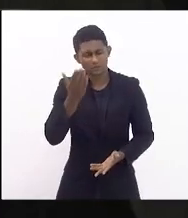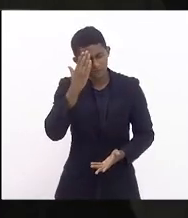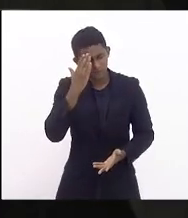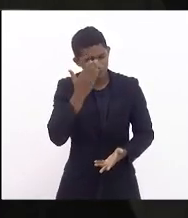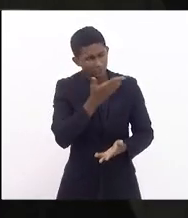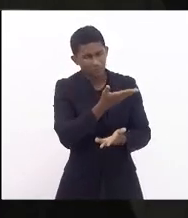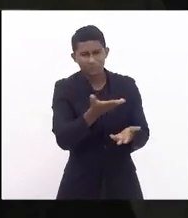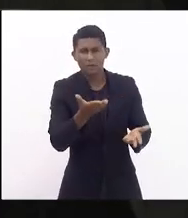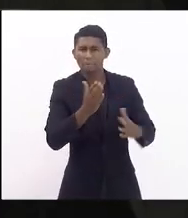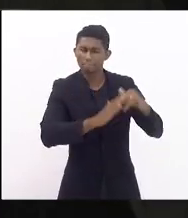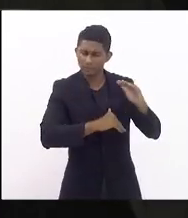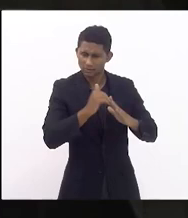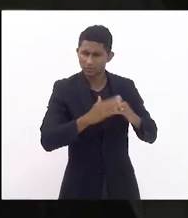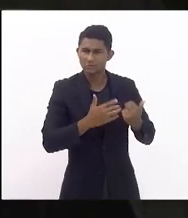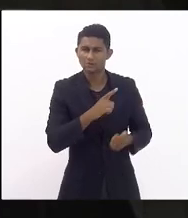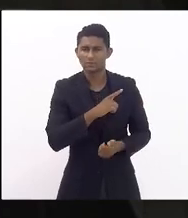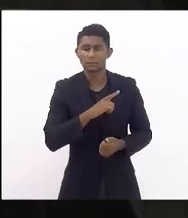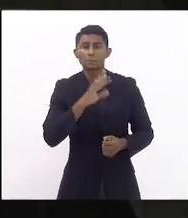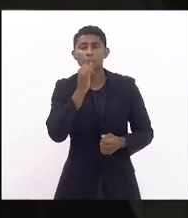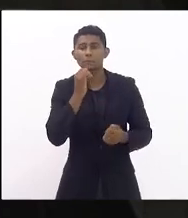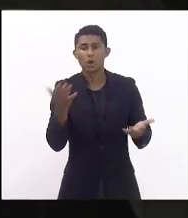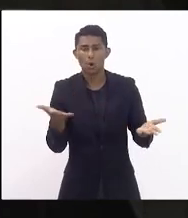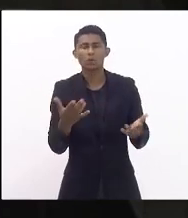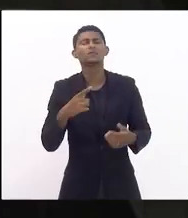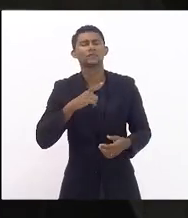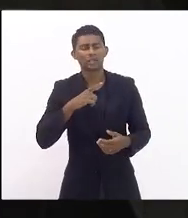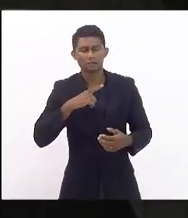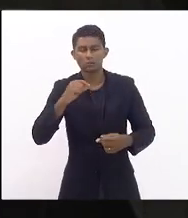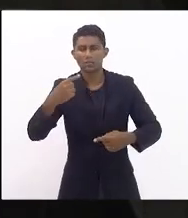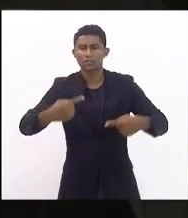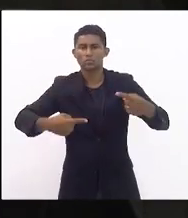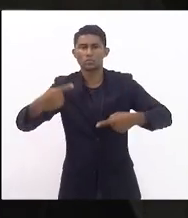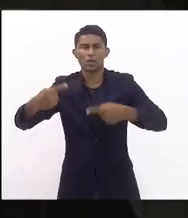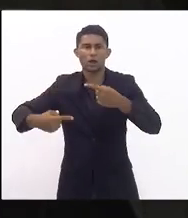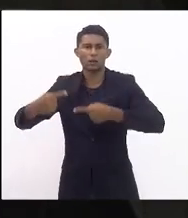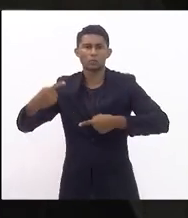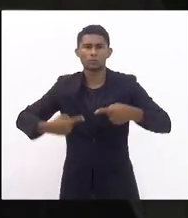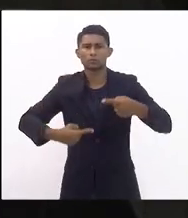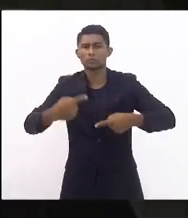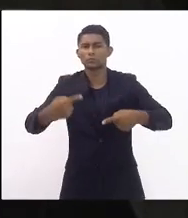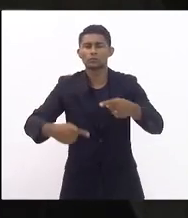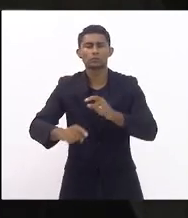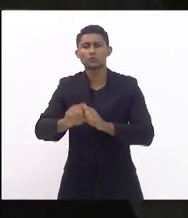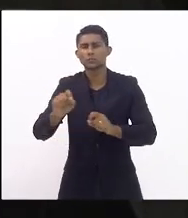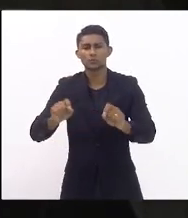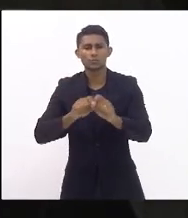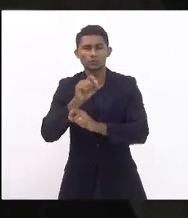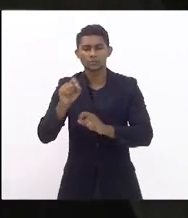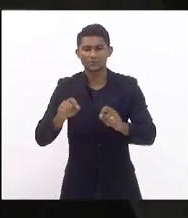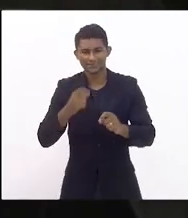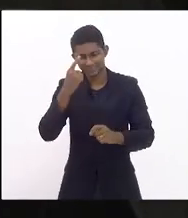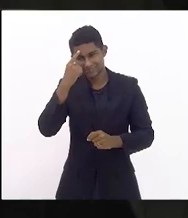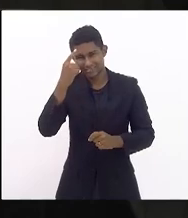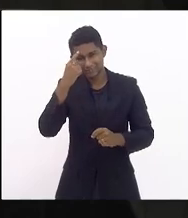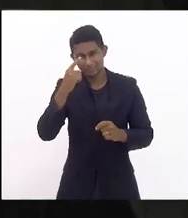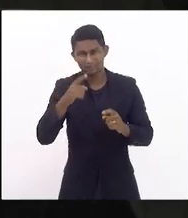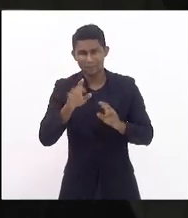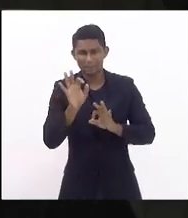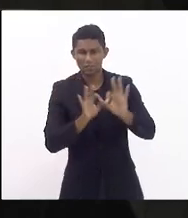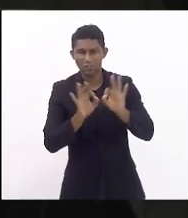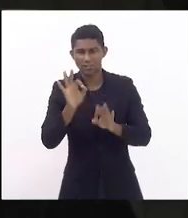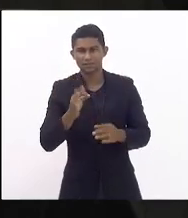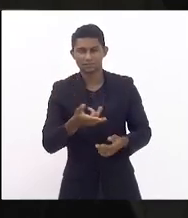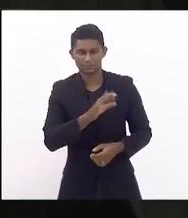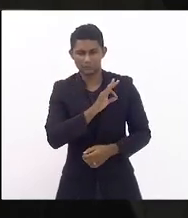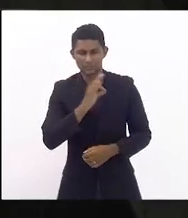qualificados, aliás, hoje mesmo teve uma discussão importante sobre a questão do projeto da Polícia Civil, já discutimos